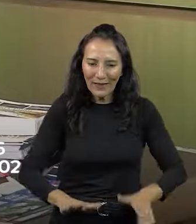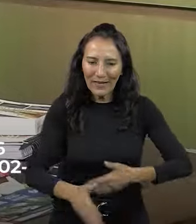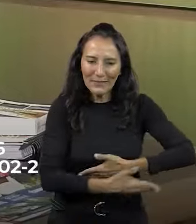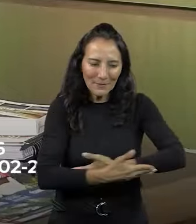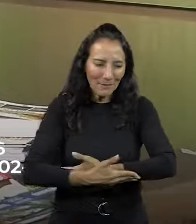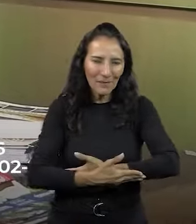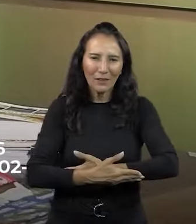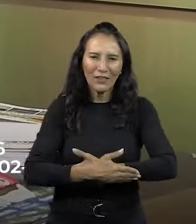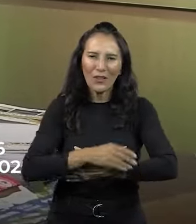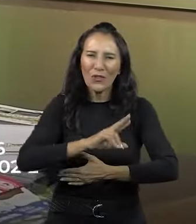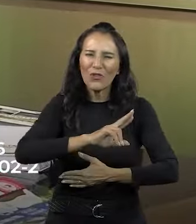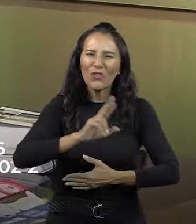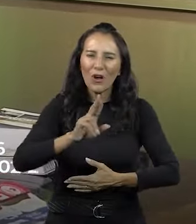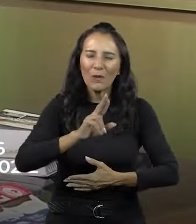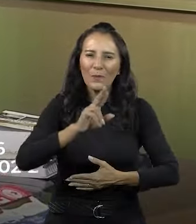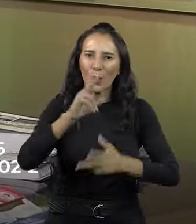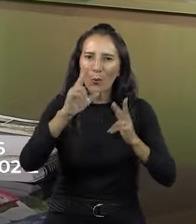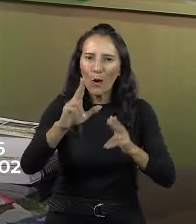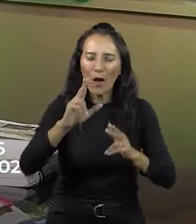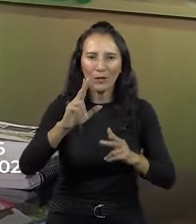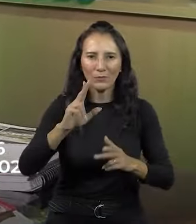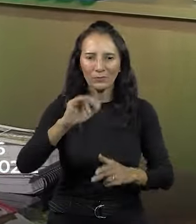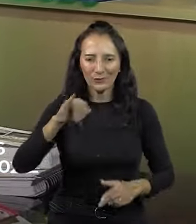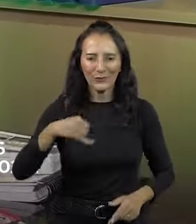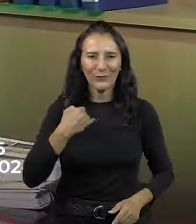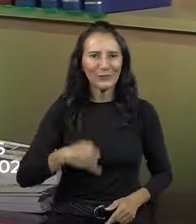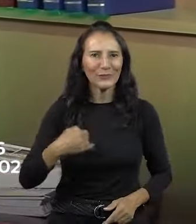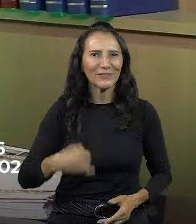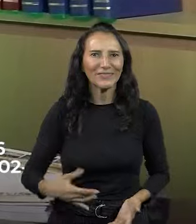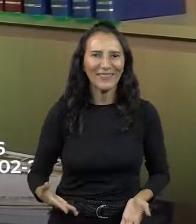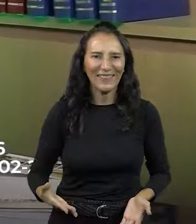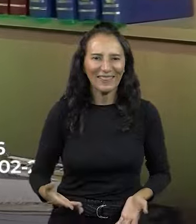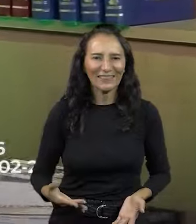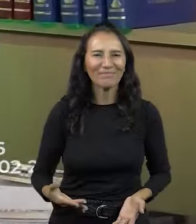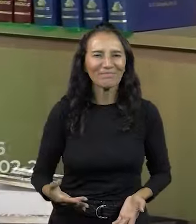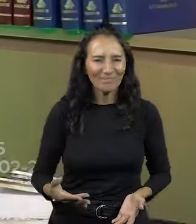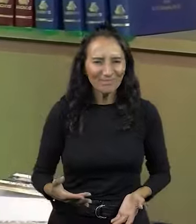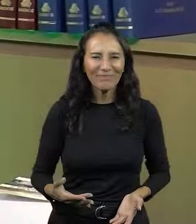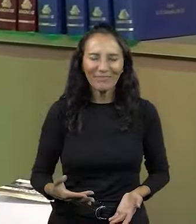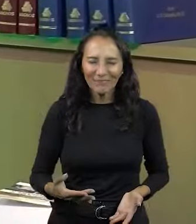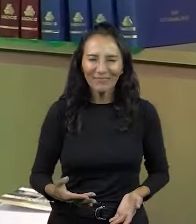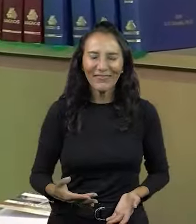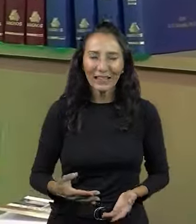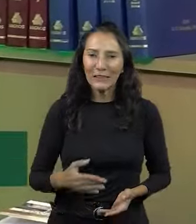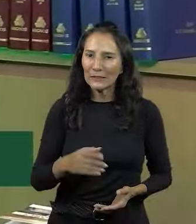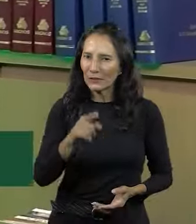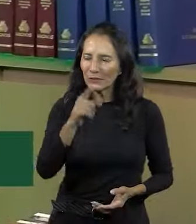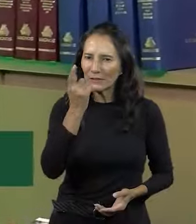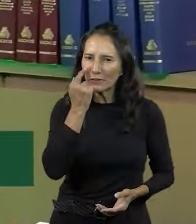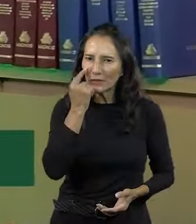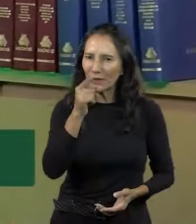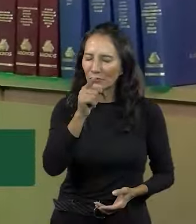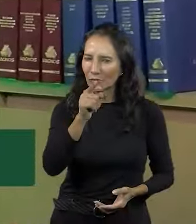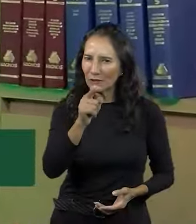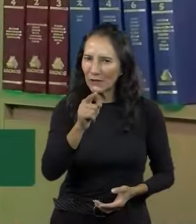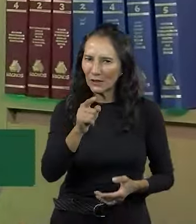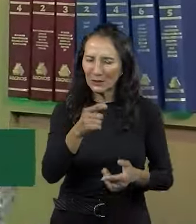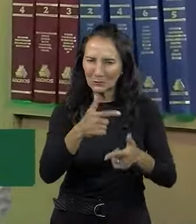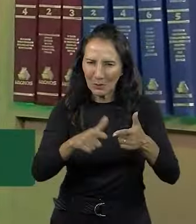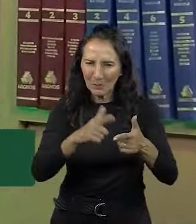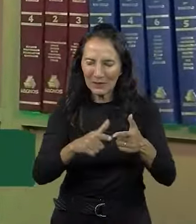vença essa tentação da tua vida que está te travando que está aí te amarrando e você deu de um